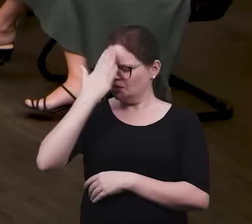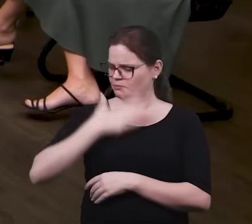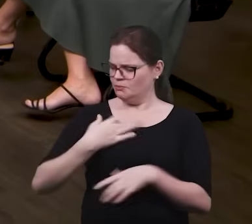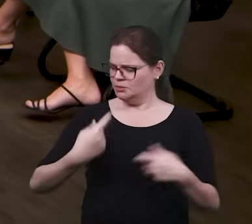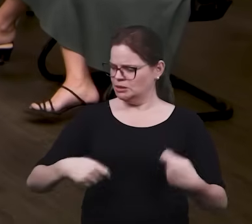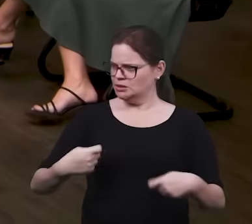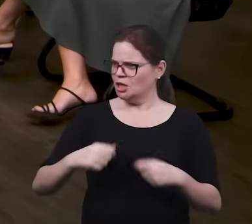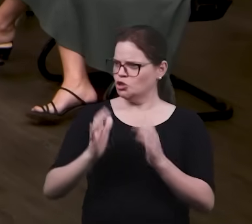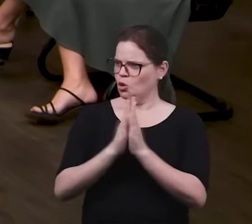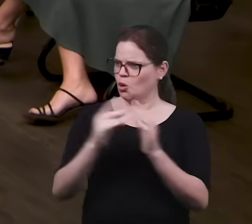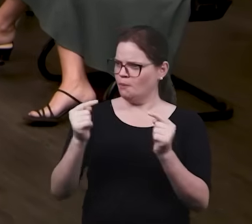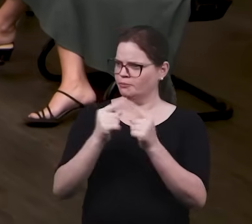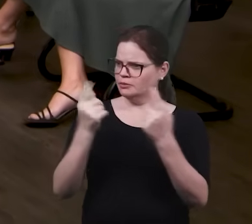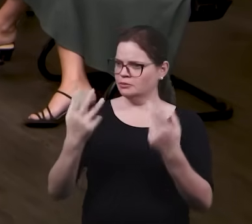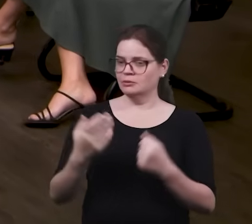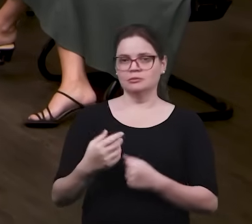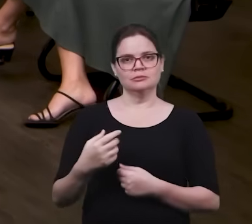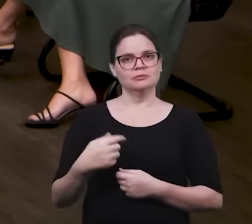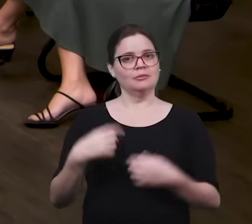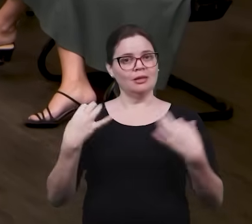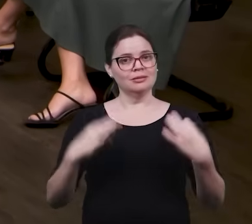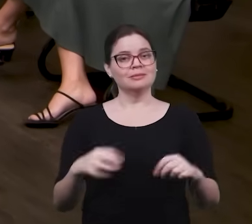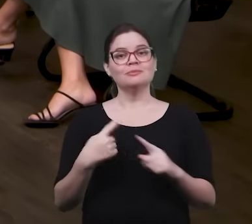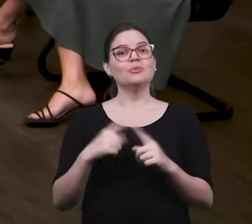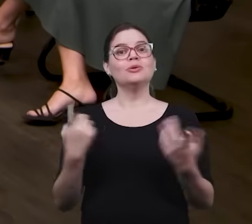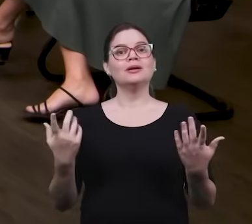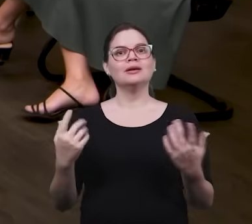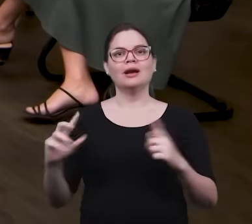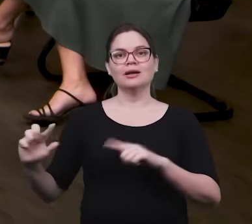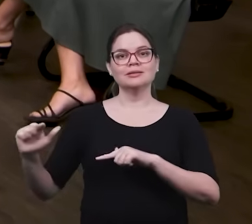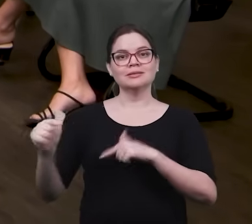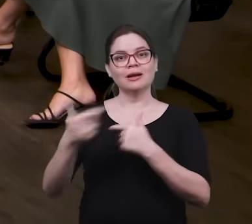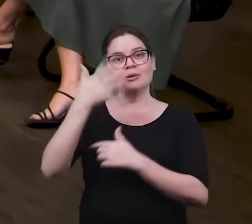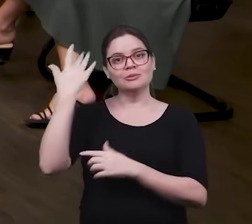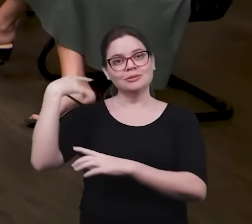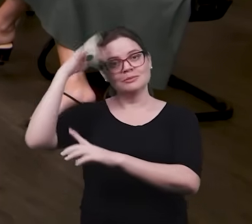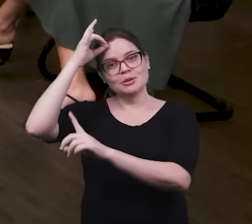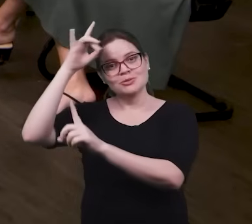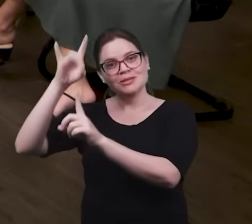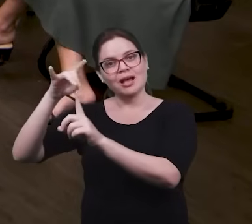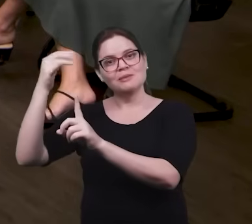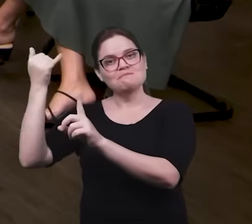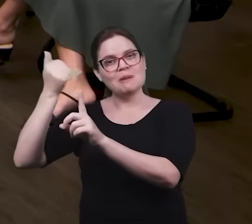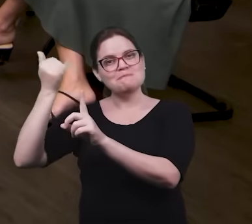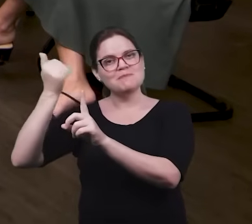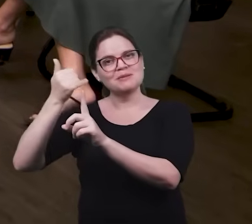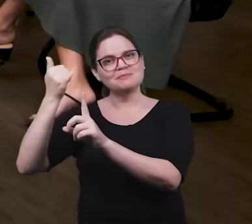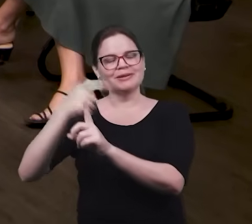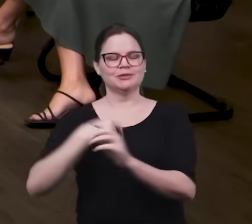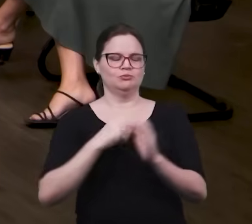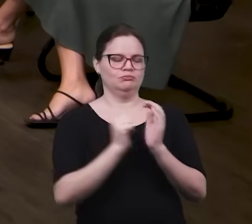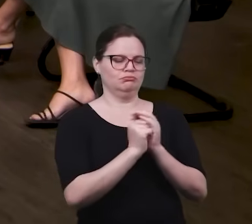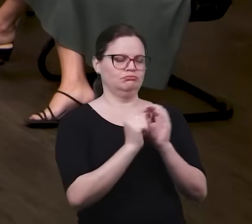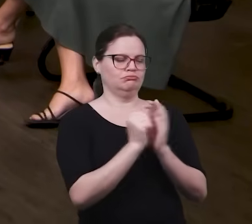tinha mesmo não. E meu irmão sabia. Mas o Espírito Santo, que usou aquele irmão, ele